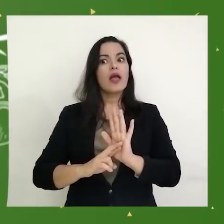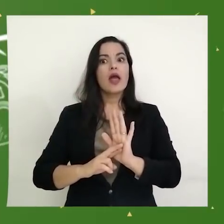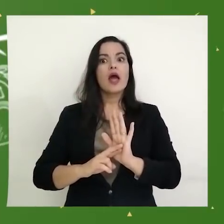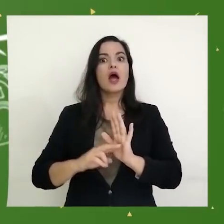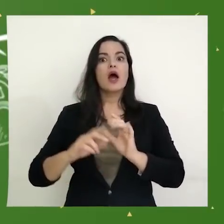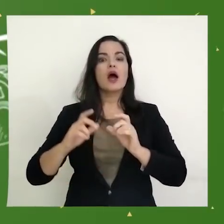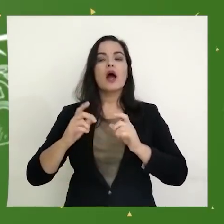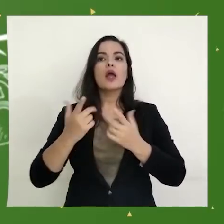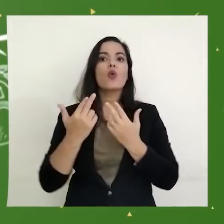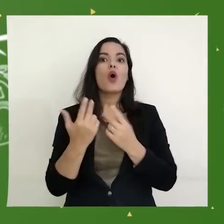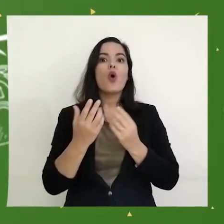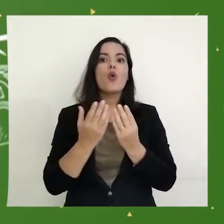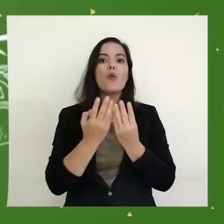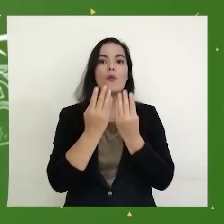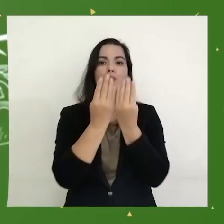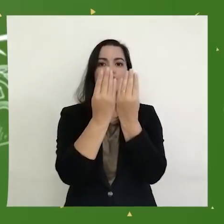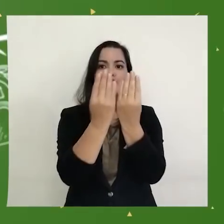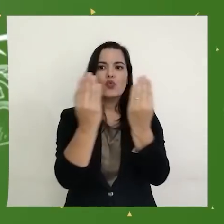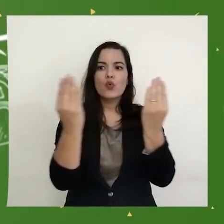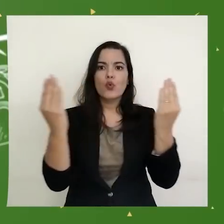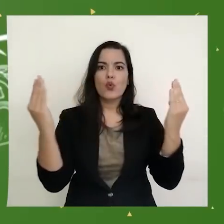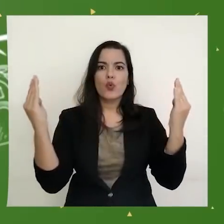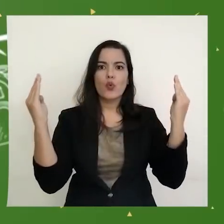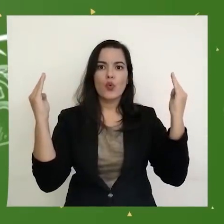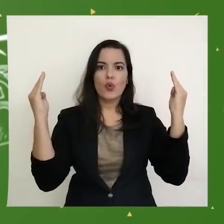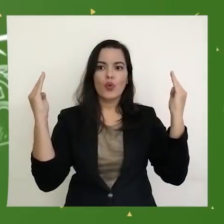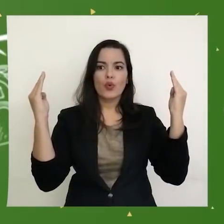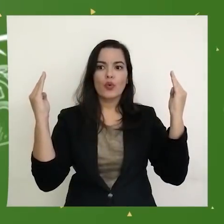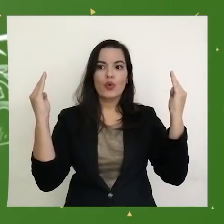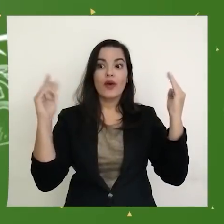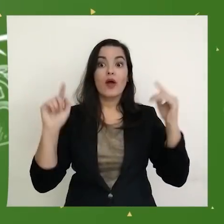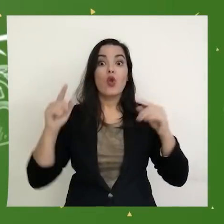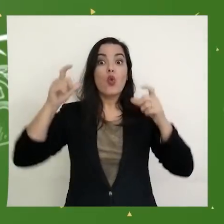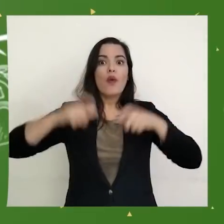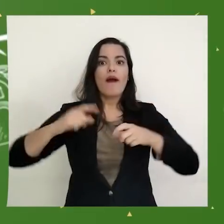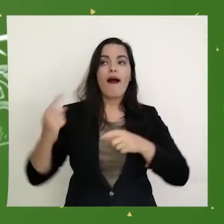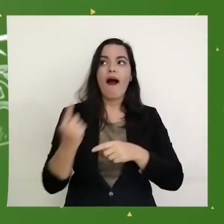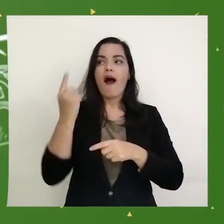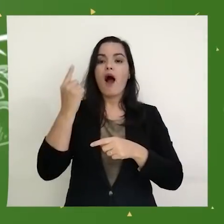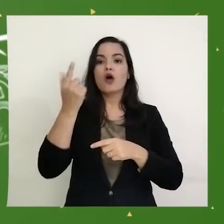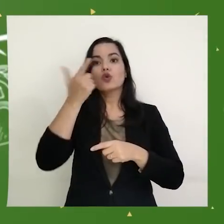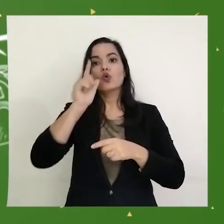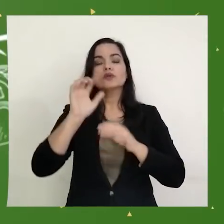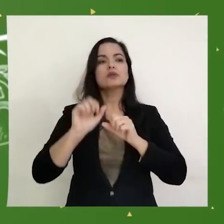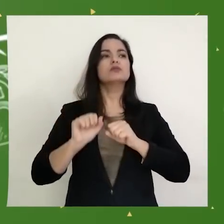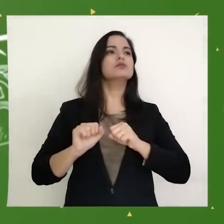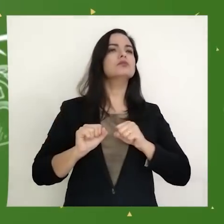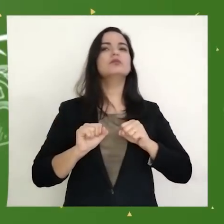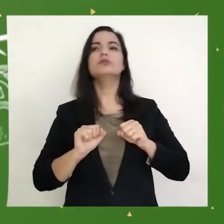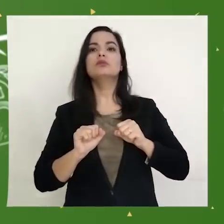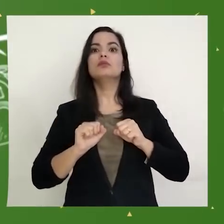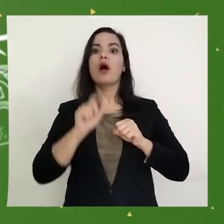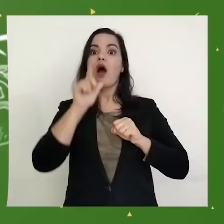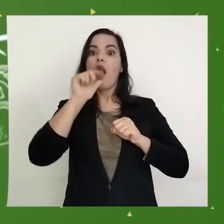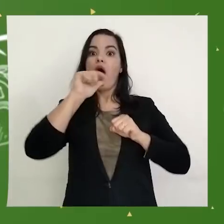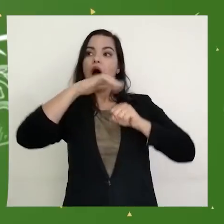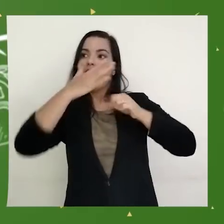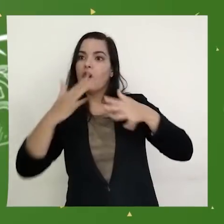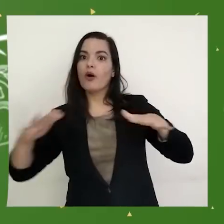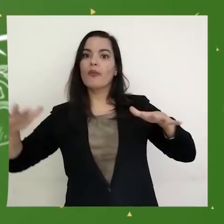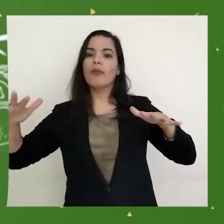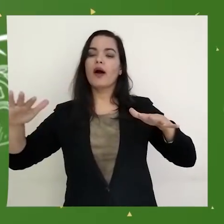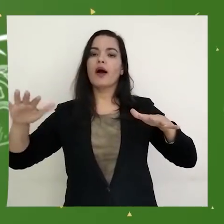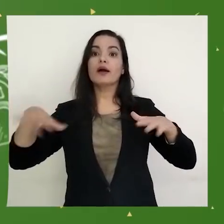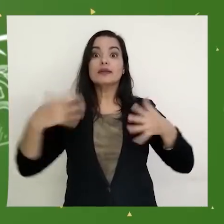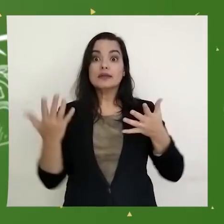região bem alta, e isso favorecia a observação do mar. Então, quando algum invasor, algum